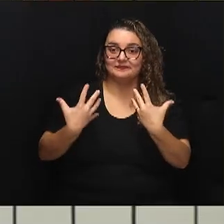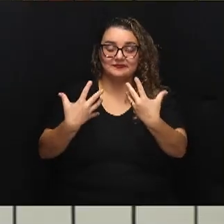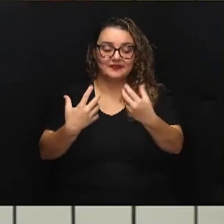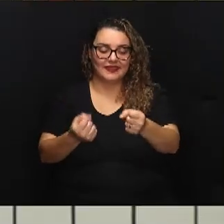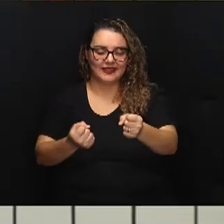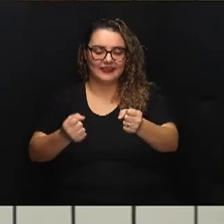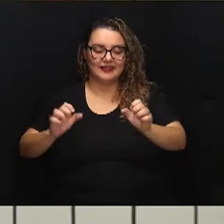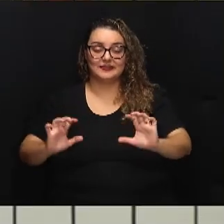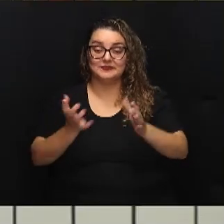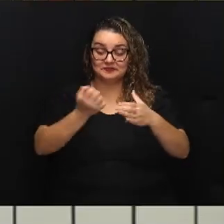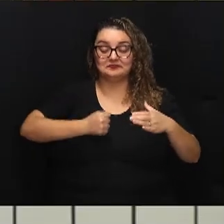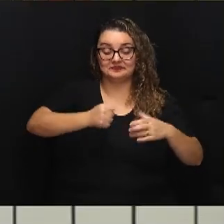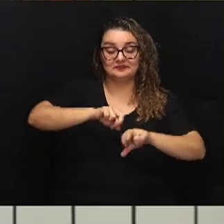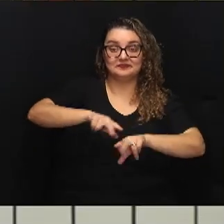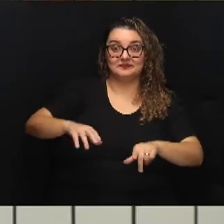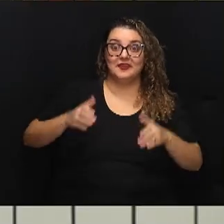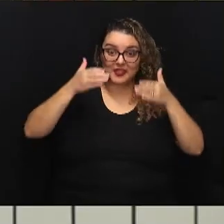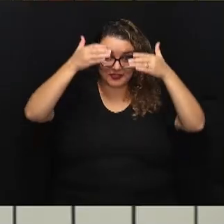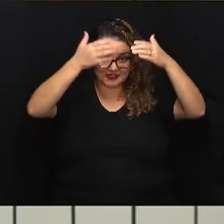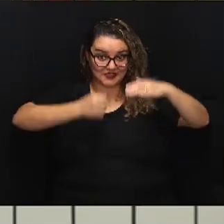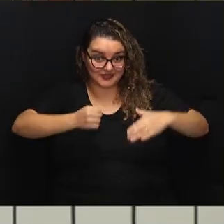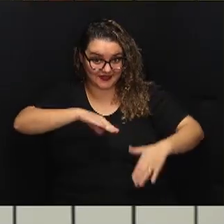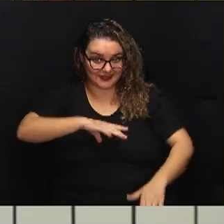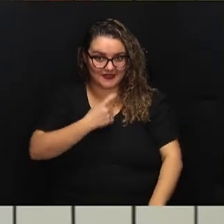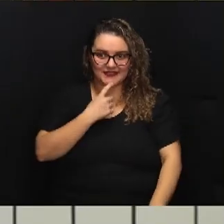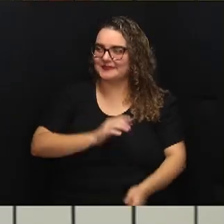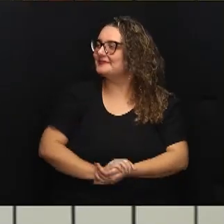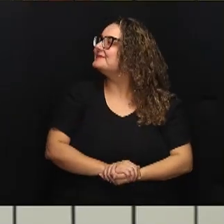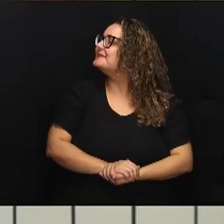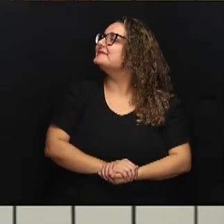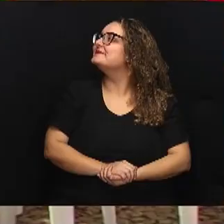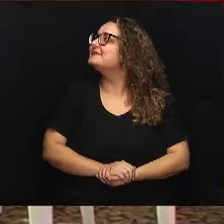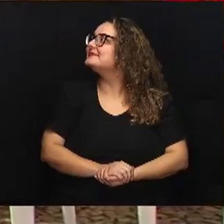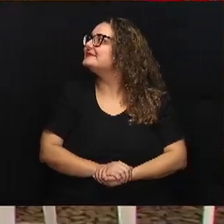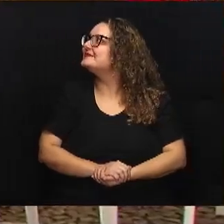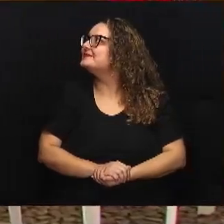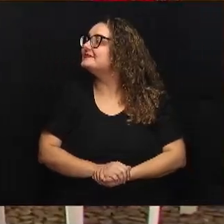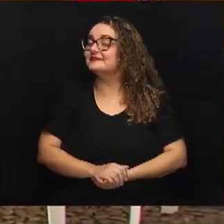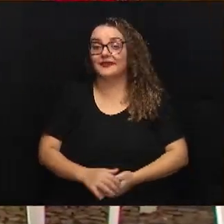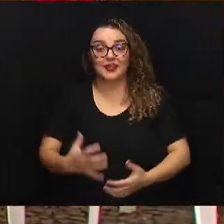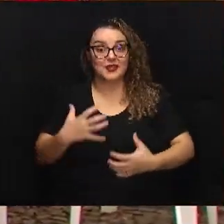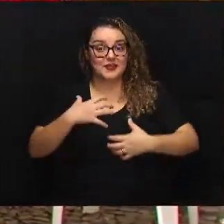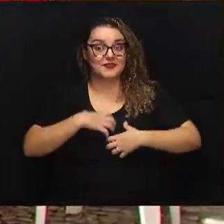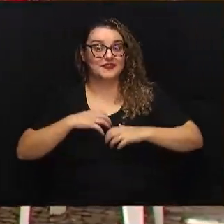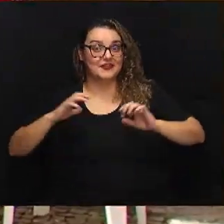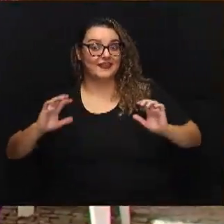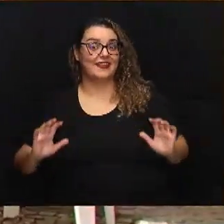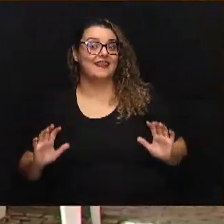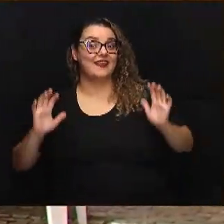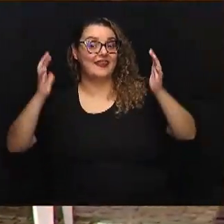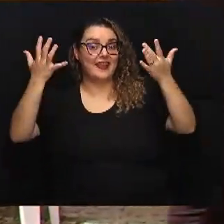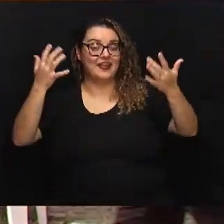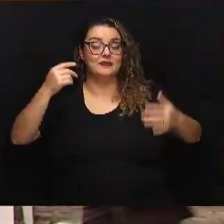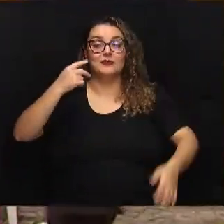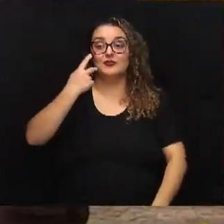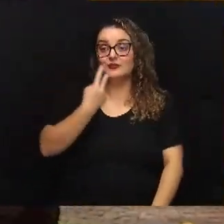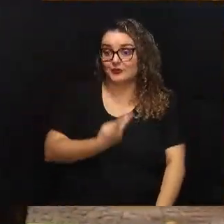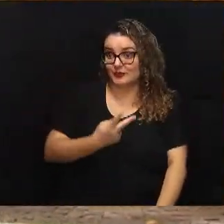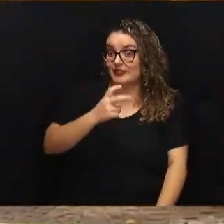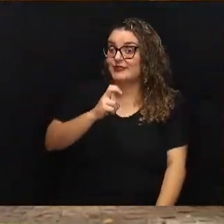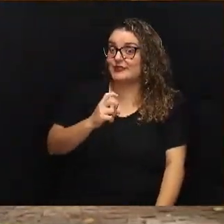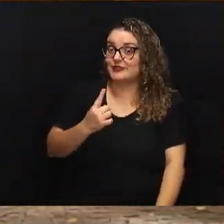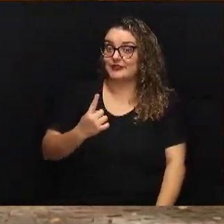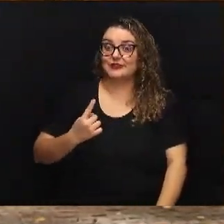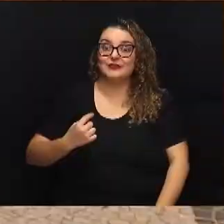evento gastronômico Chefes Campinas. No clima das comemorações pelos